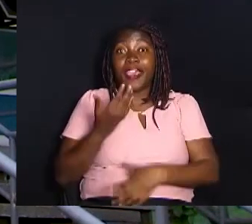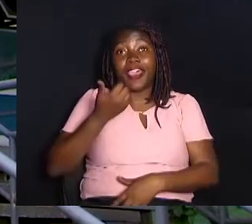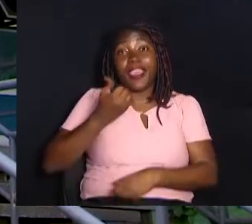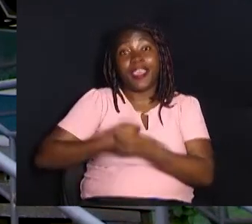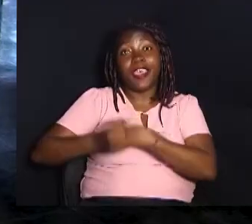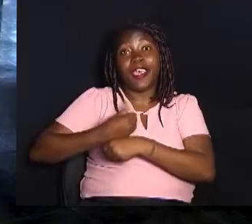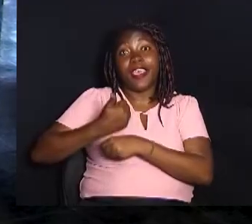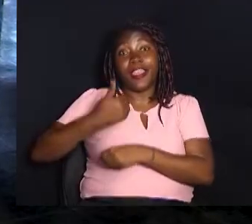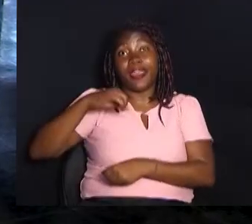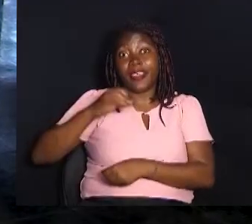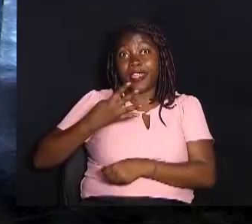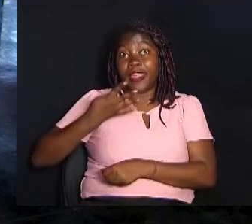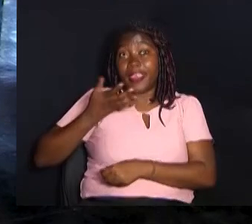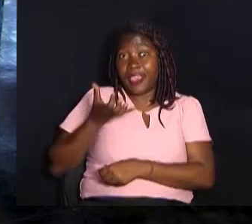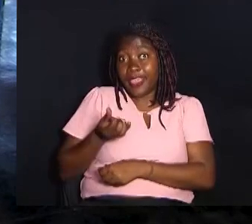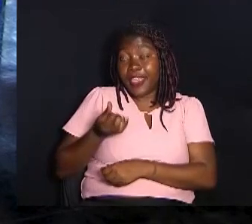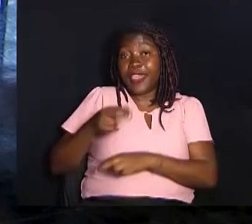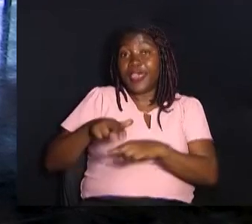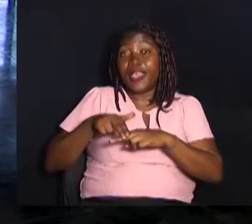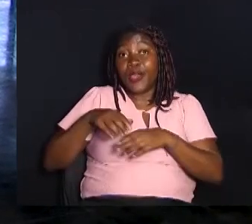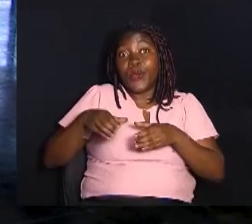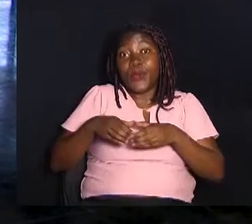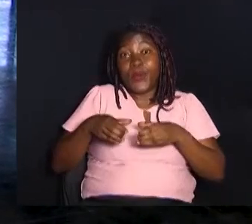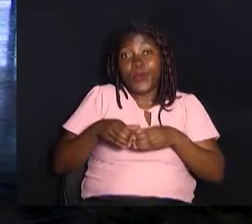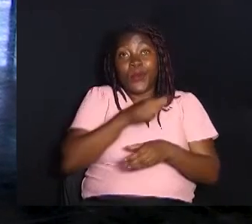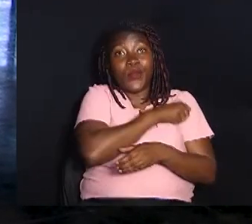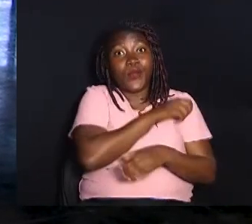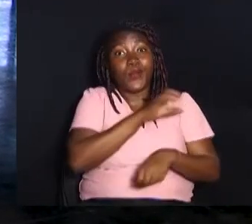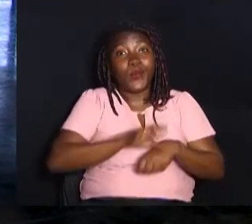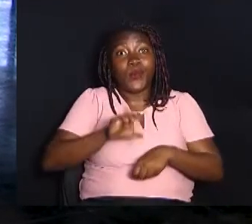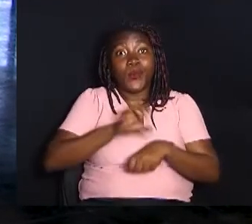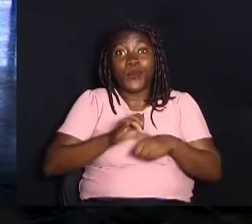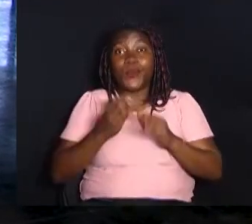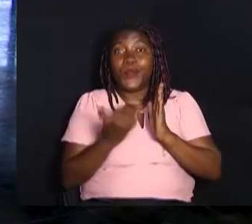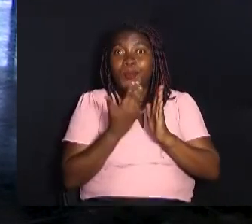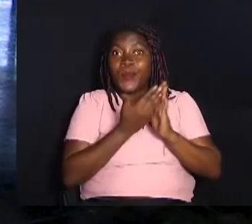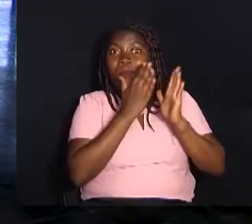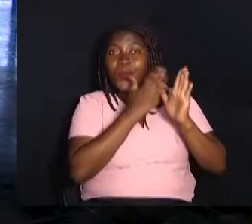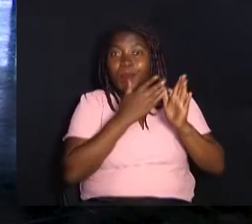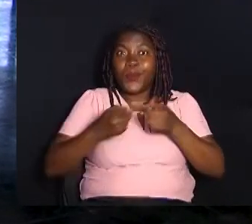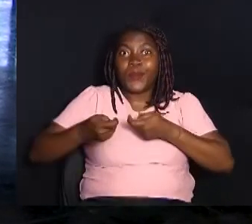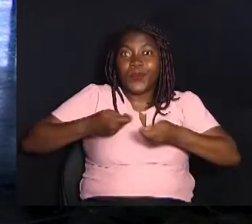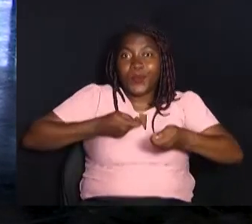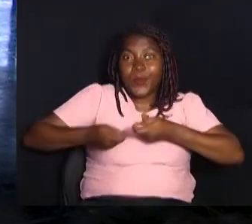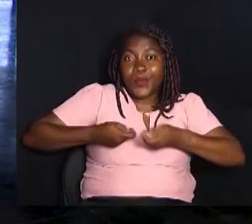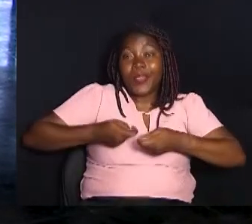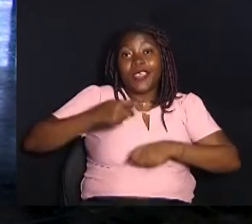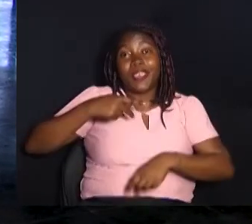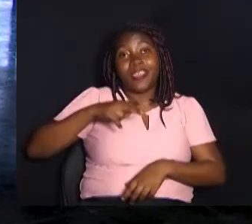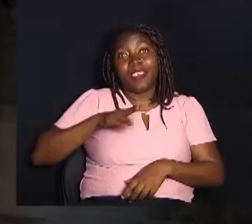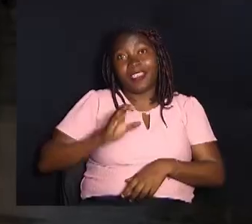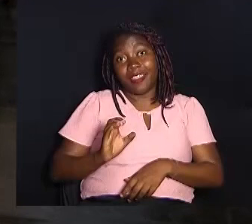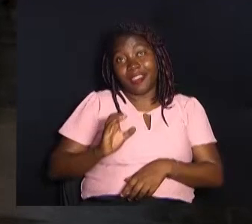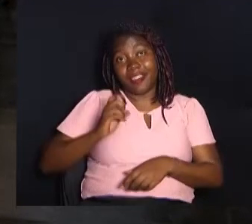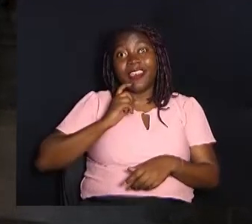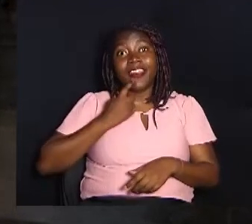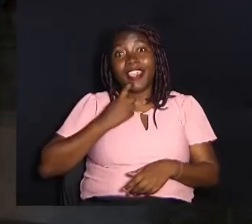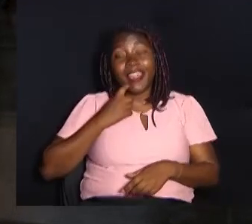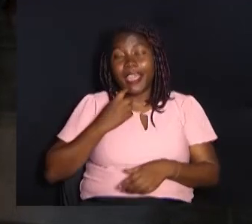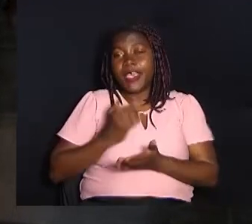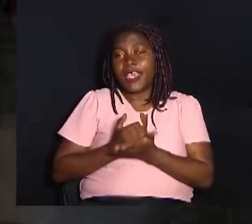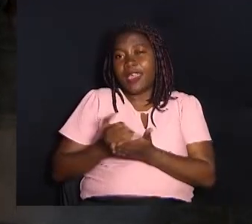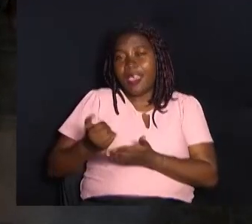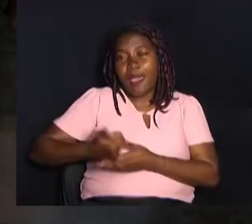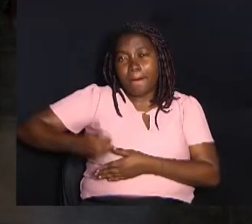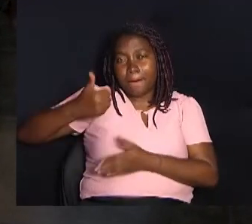Zinck foi fundada em 1946 por um grupo de alunas do curso de Biblioteconomia da Faculdade PUC